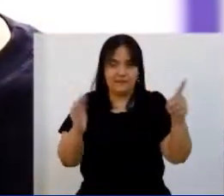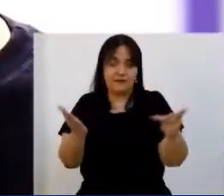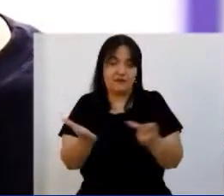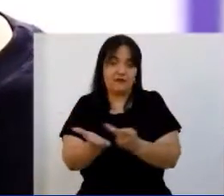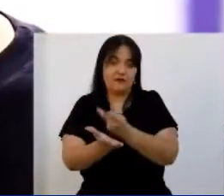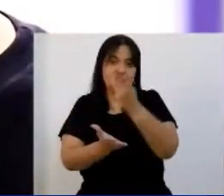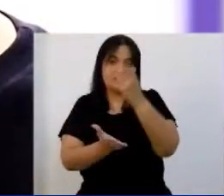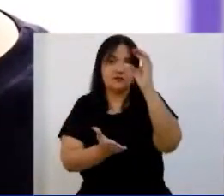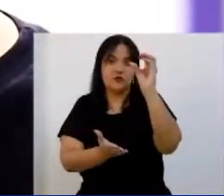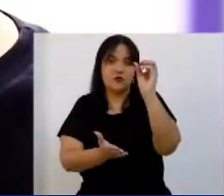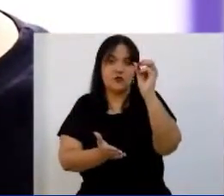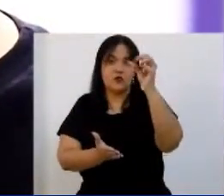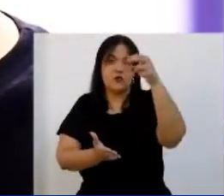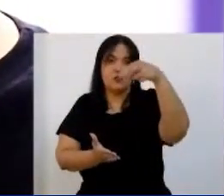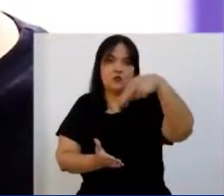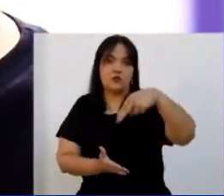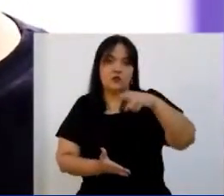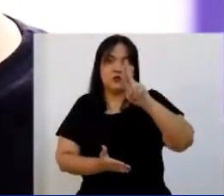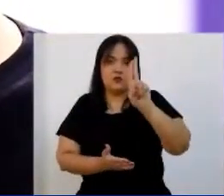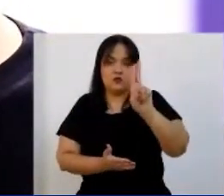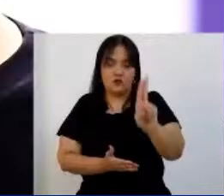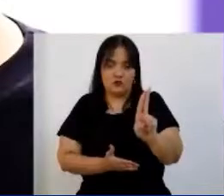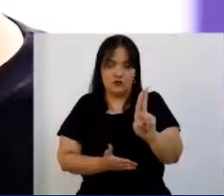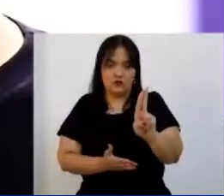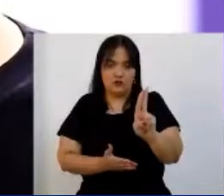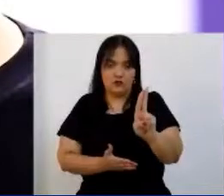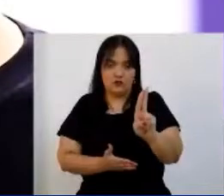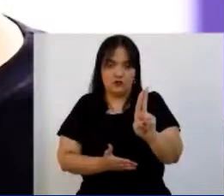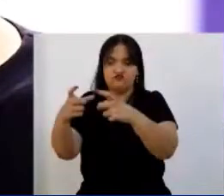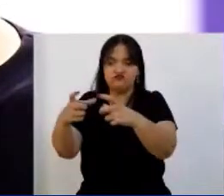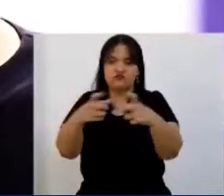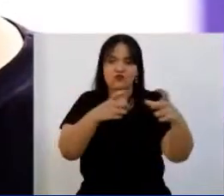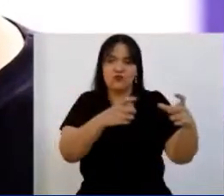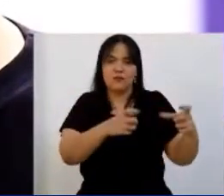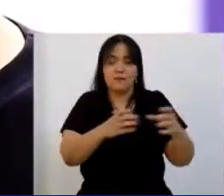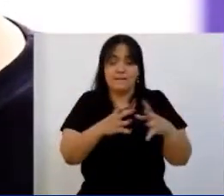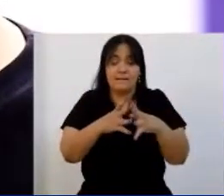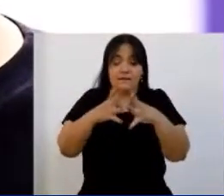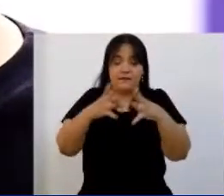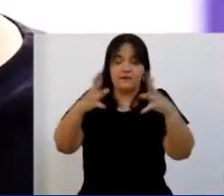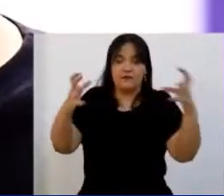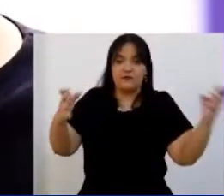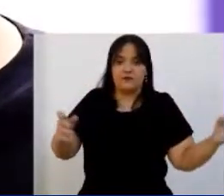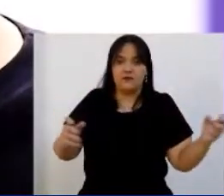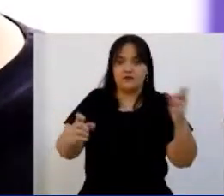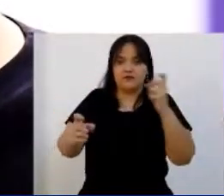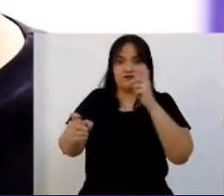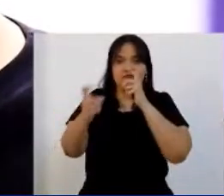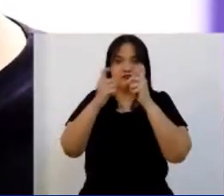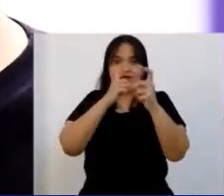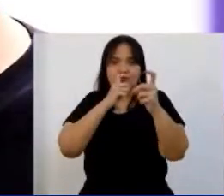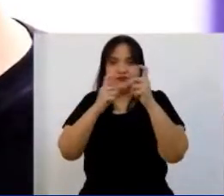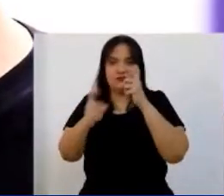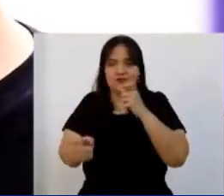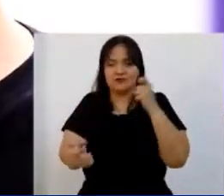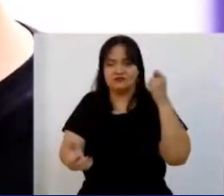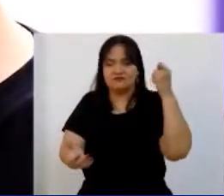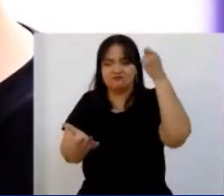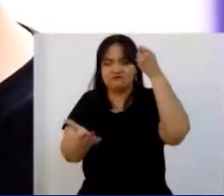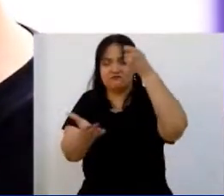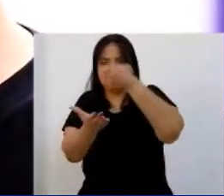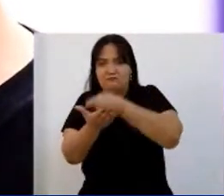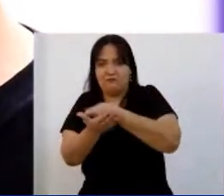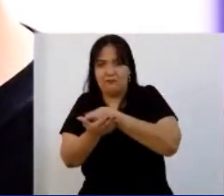Maior centro e salão de tomada de decisões do mundo, onde eu